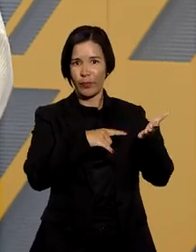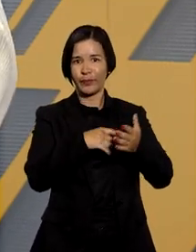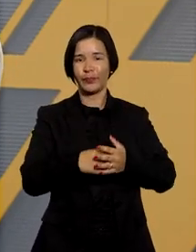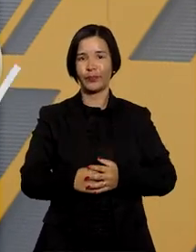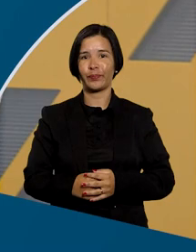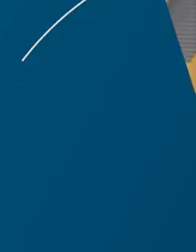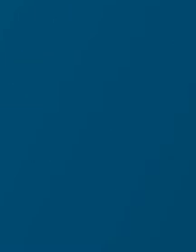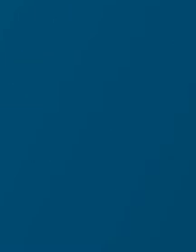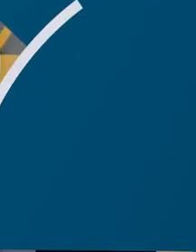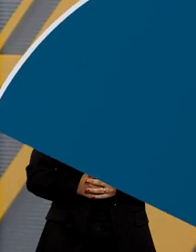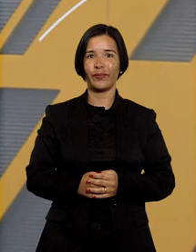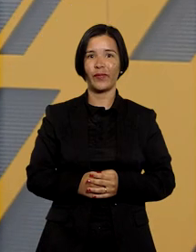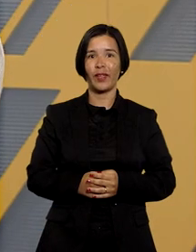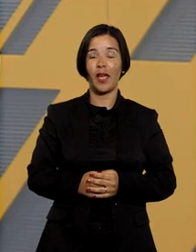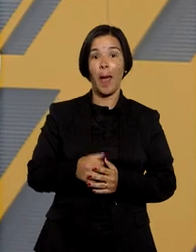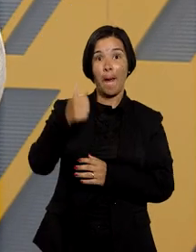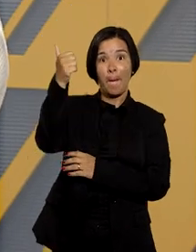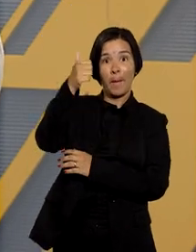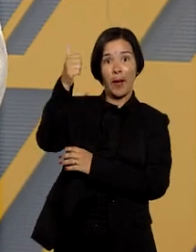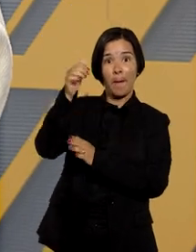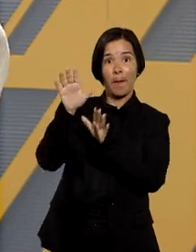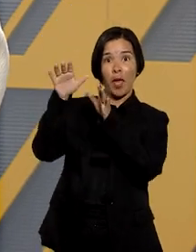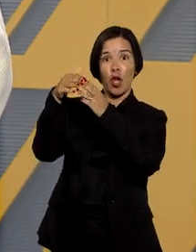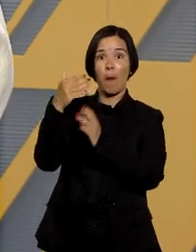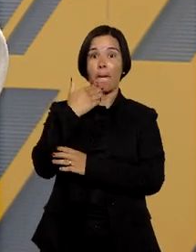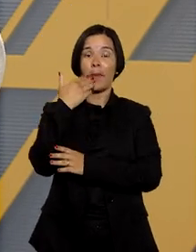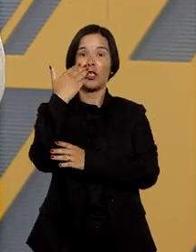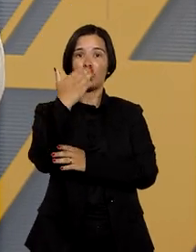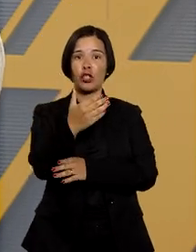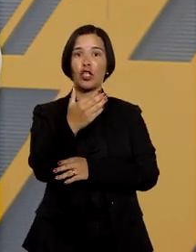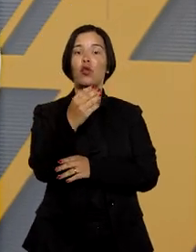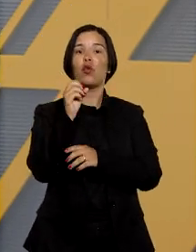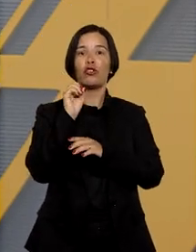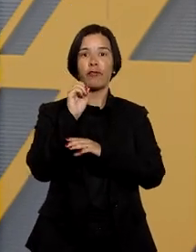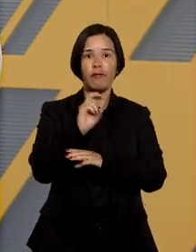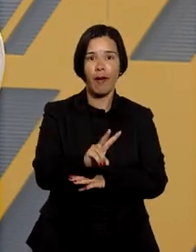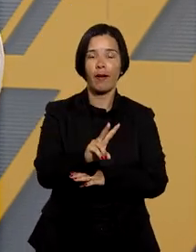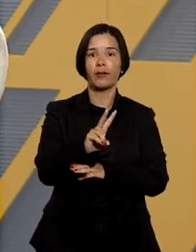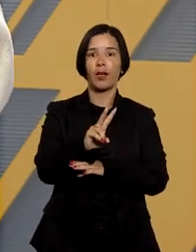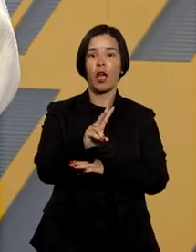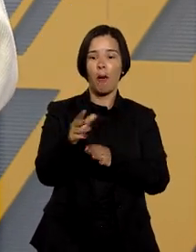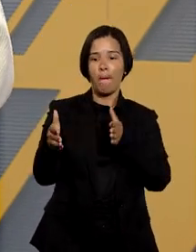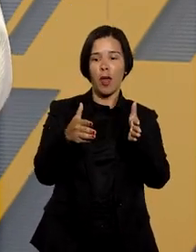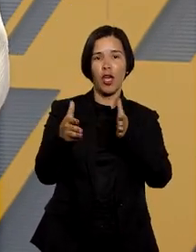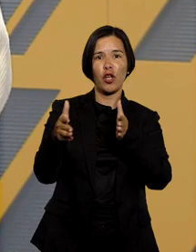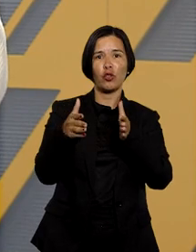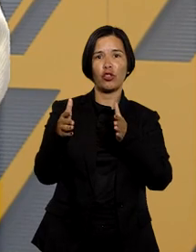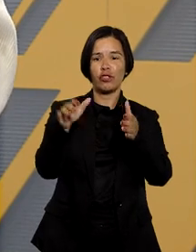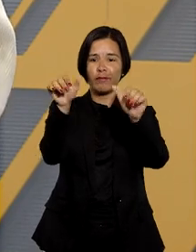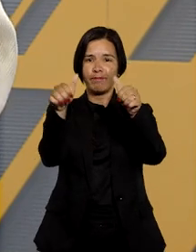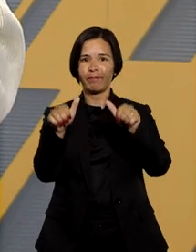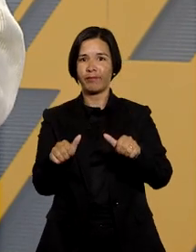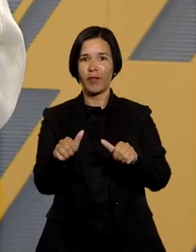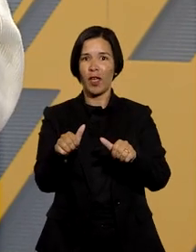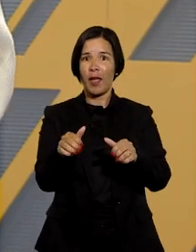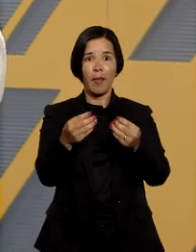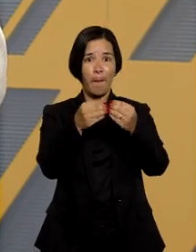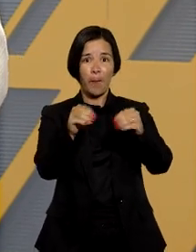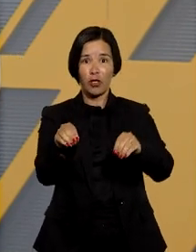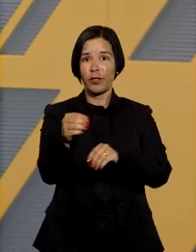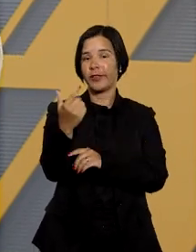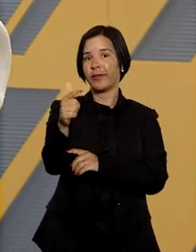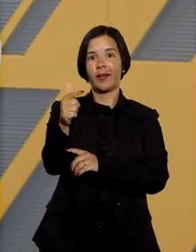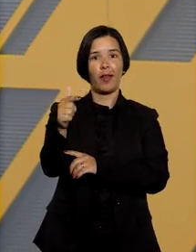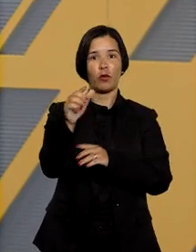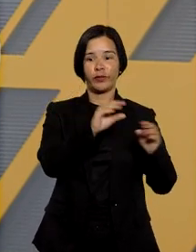do condomínio. E para a primeira turma, o pedido de vacância durante estágio probatório não gera presunção